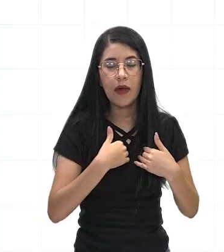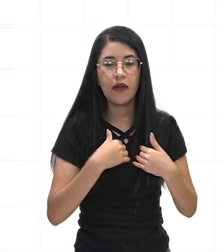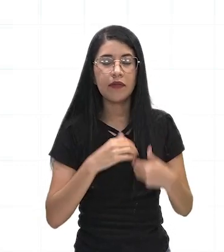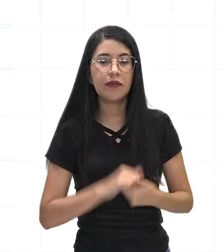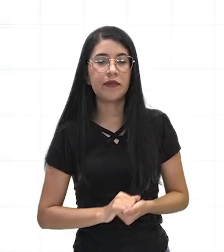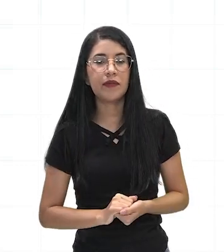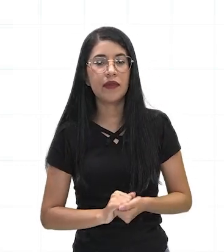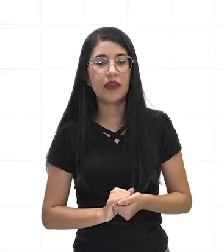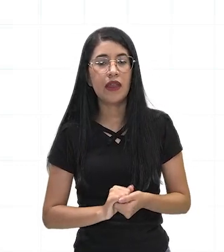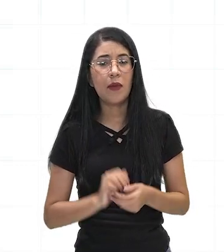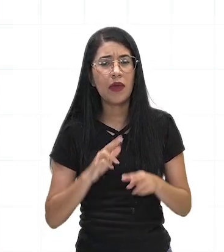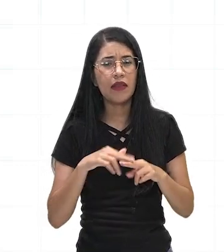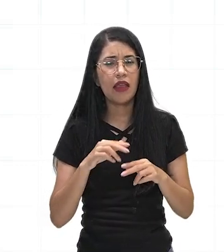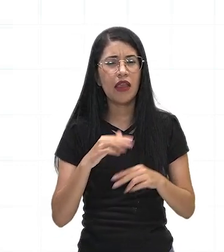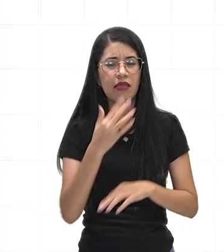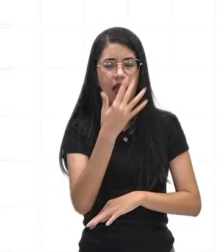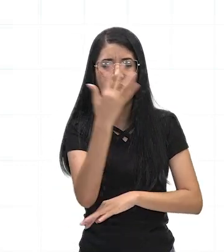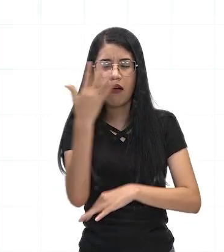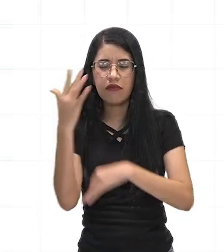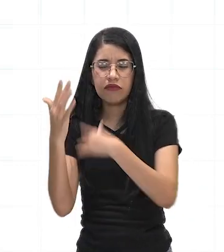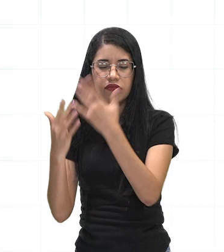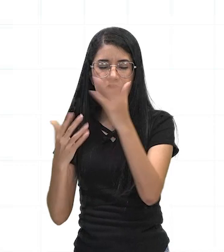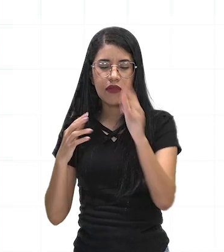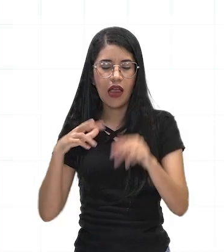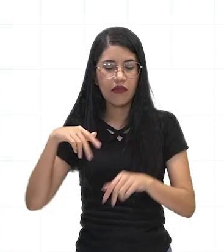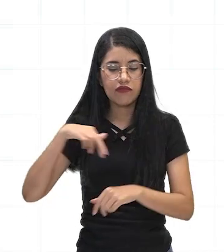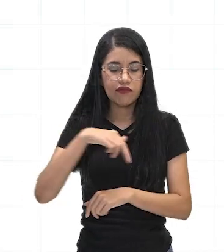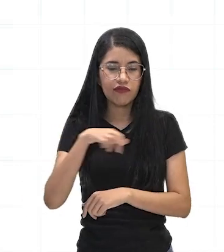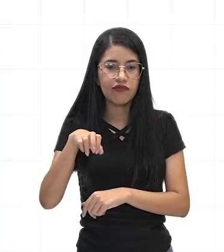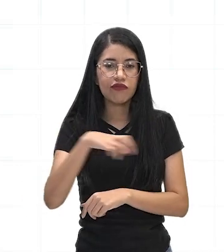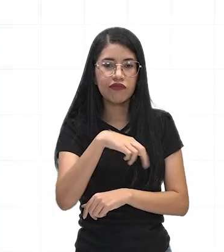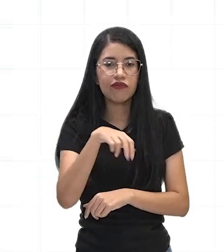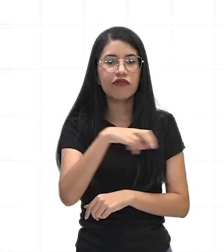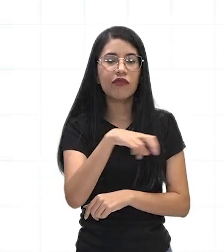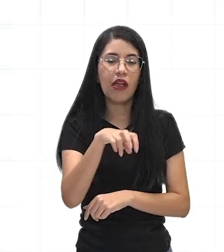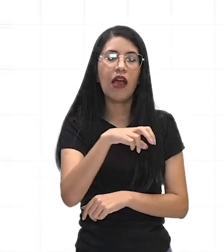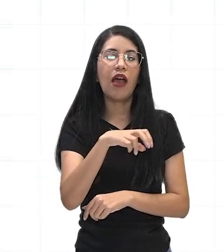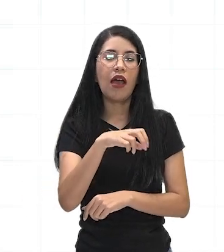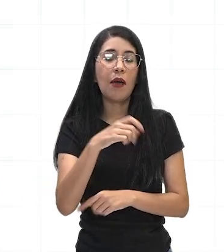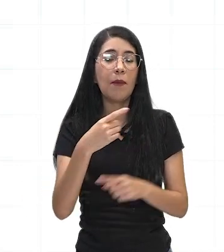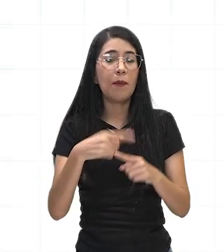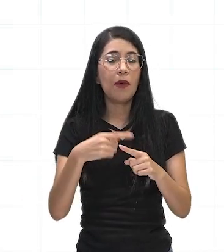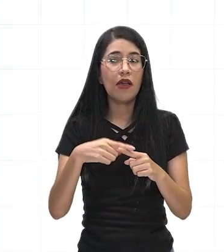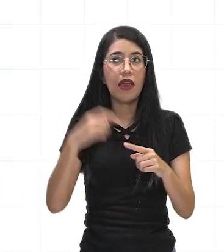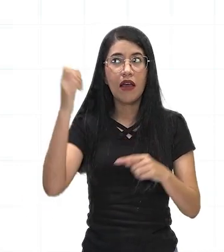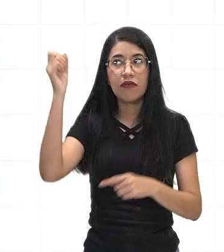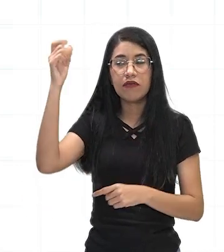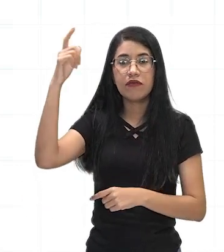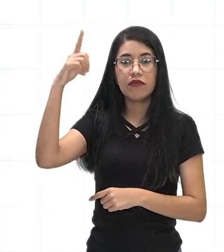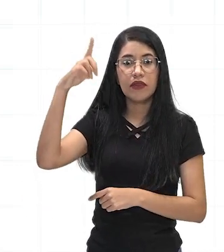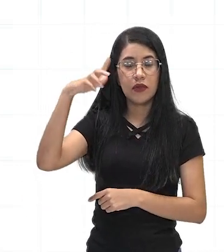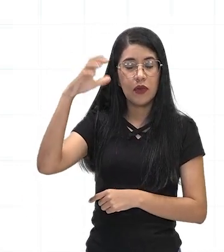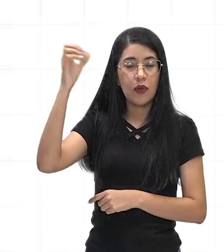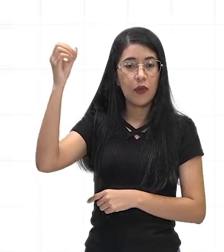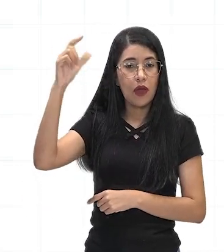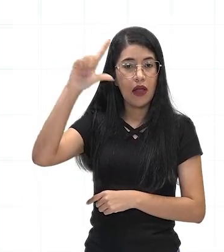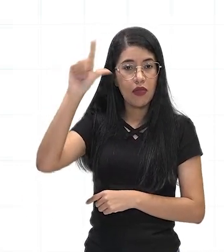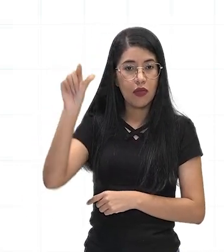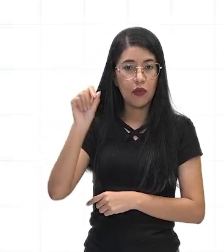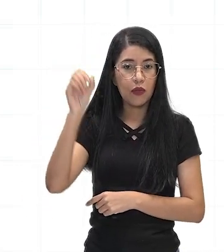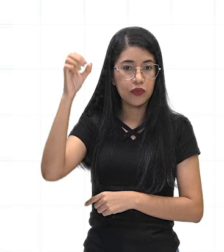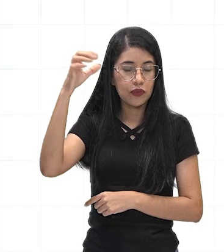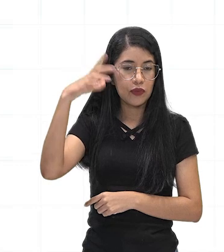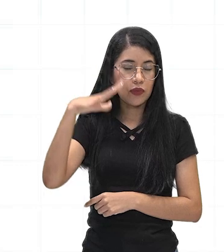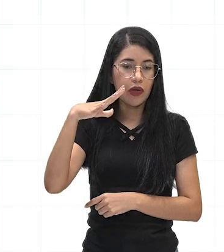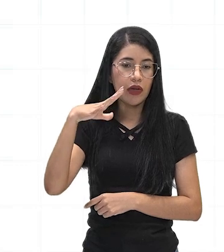por exemplo, por causa dessa grande quantidade de luz que a Lua está refletindo. né? Então acredita-se que eles ficam mais agitados e